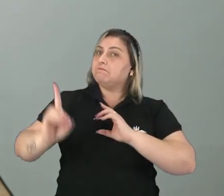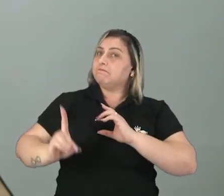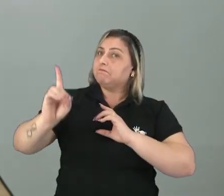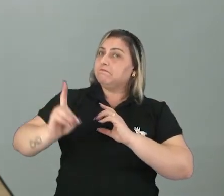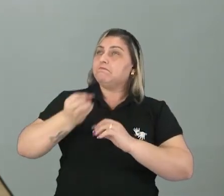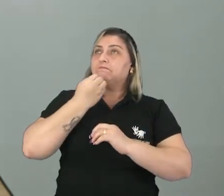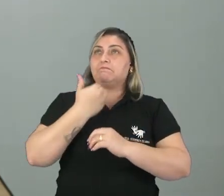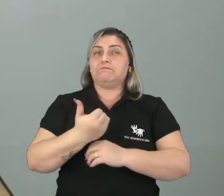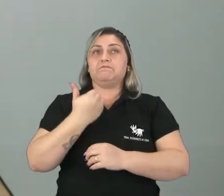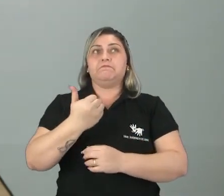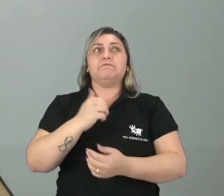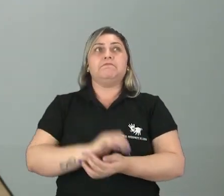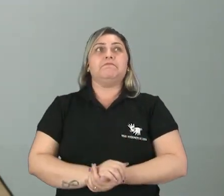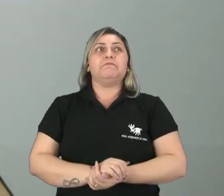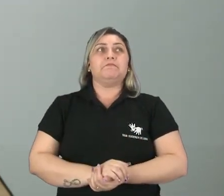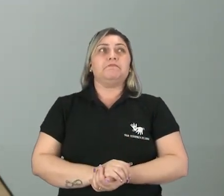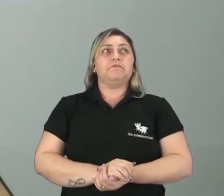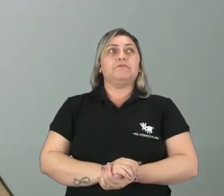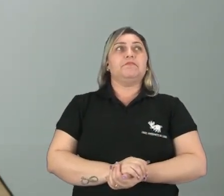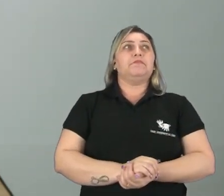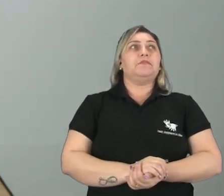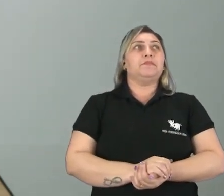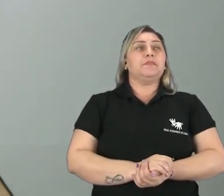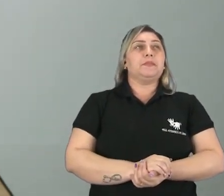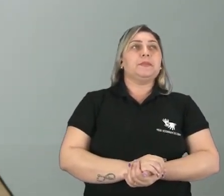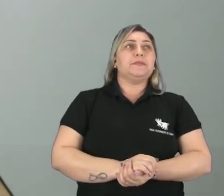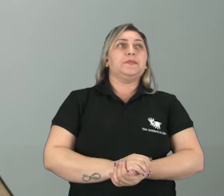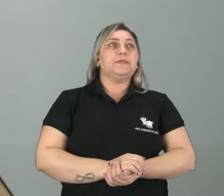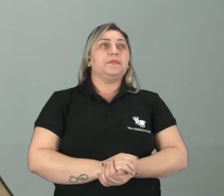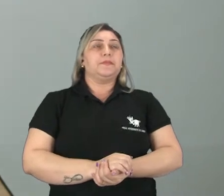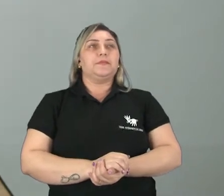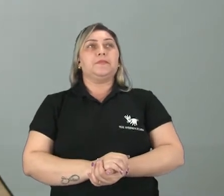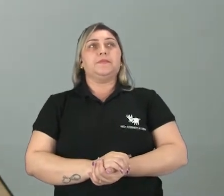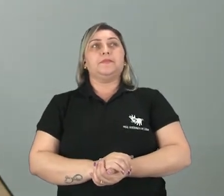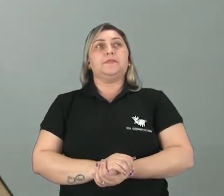muito bem então ele vem para cá